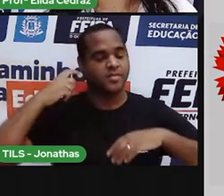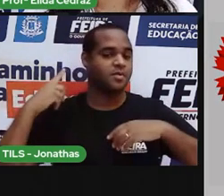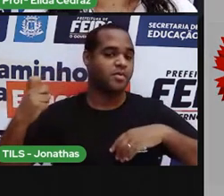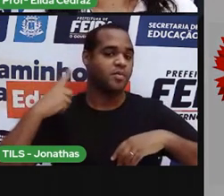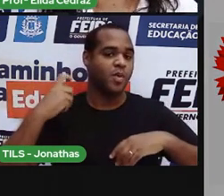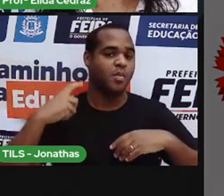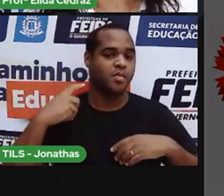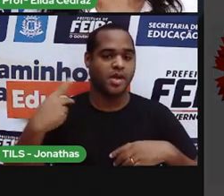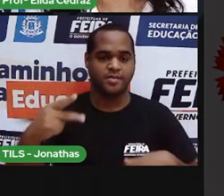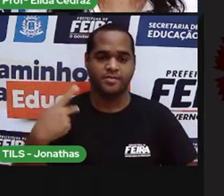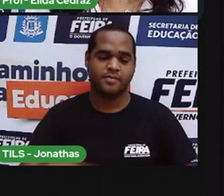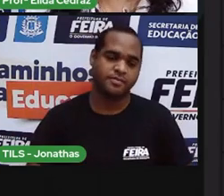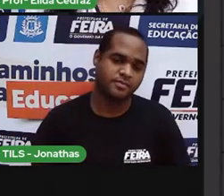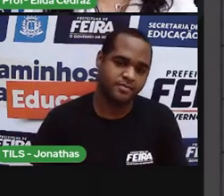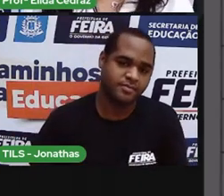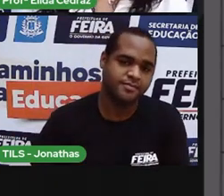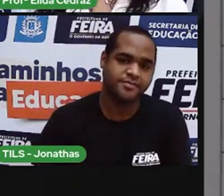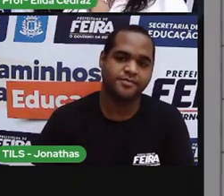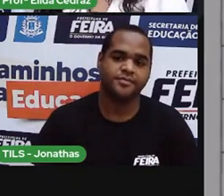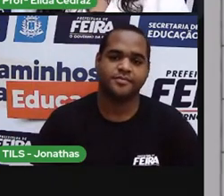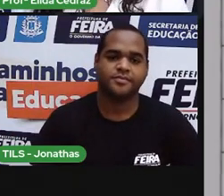letrinhas?